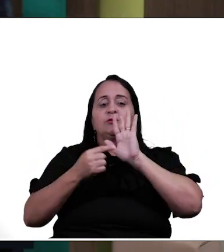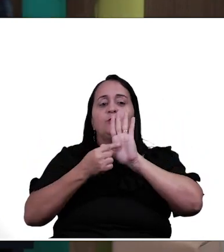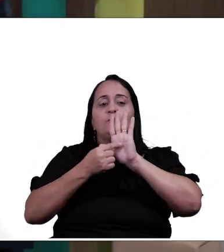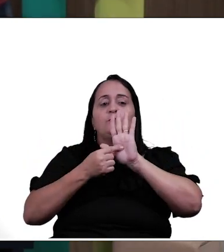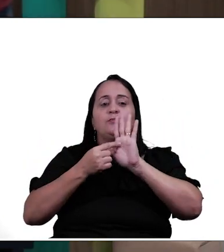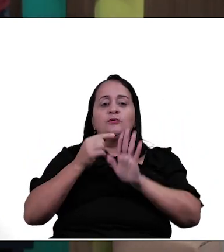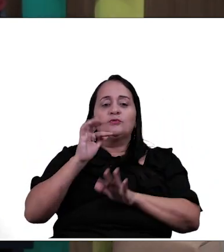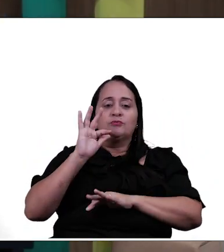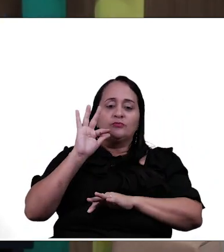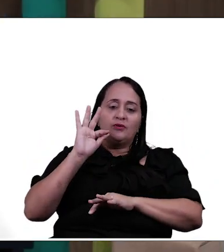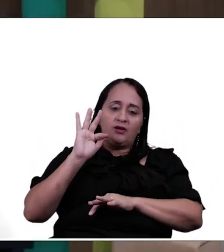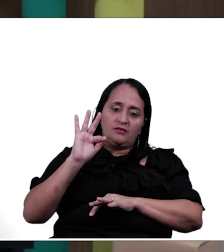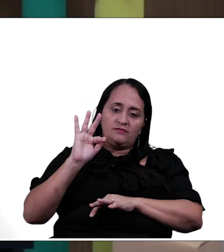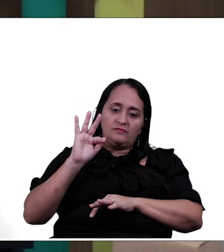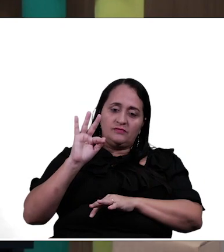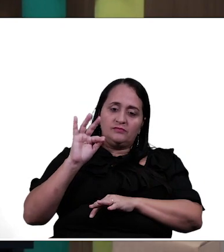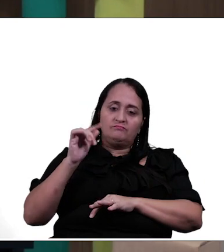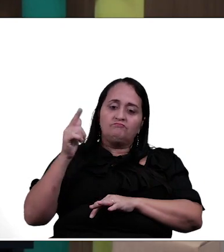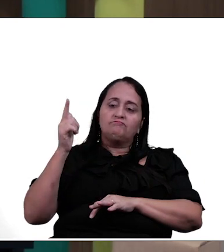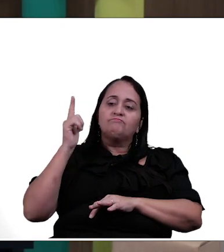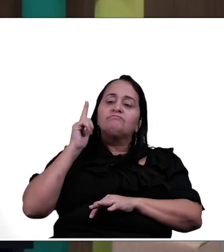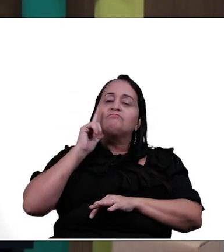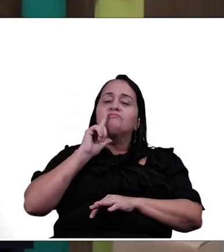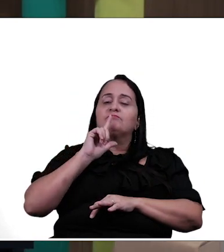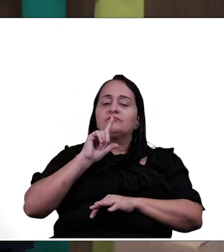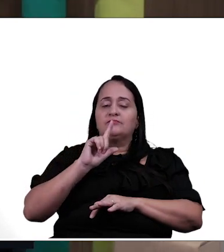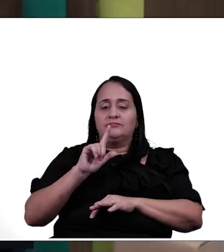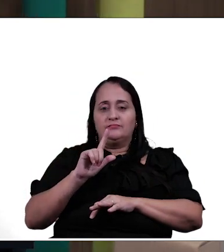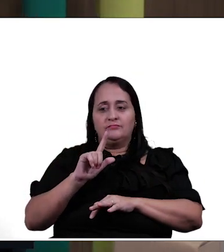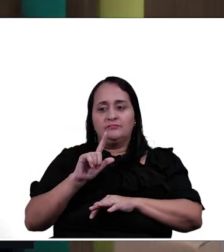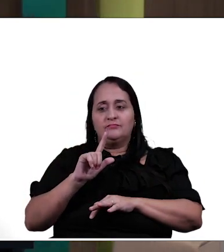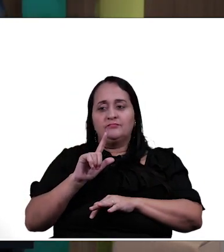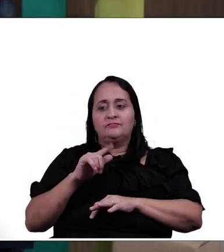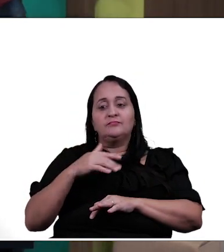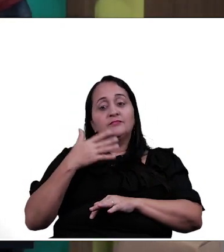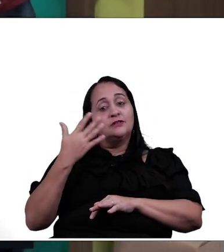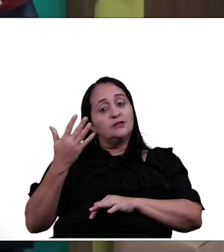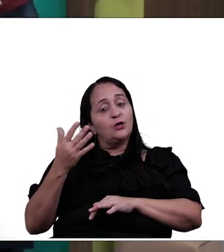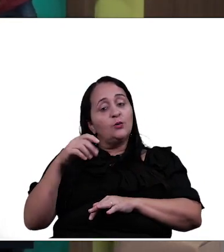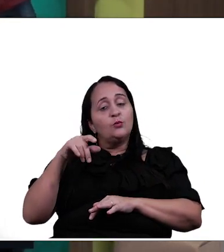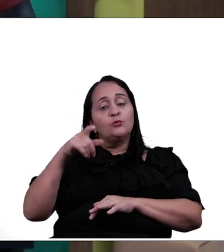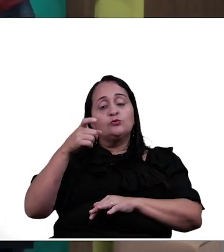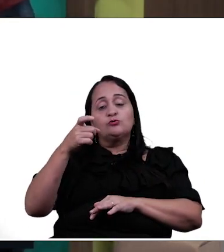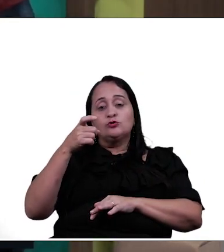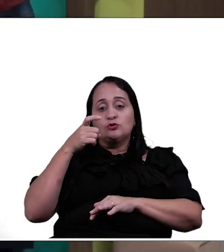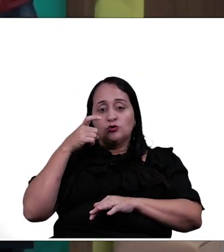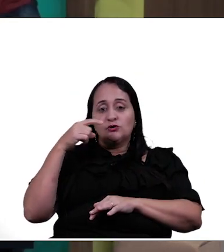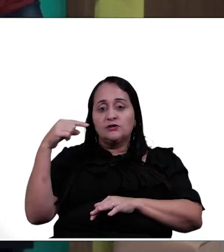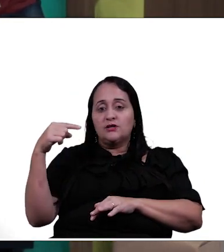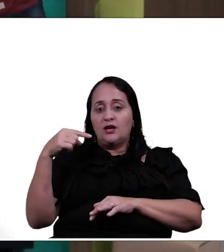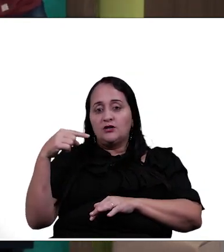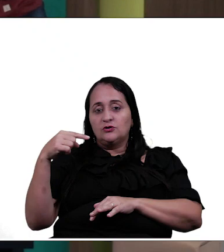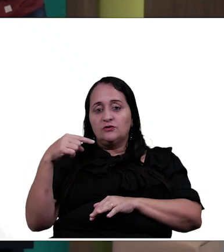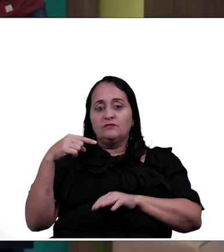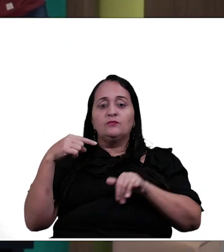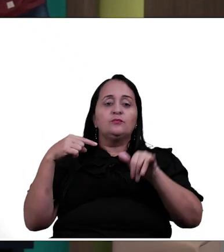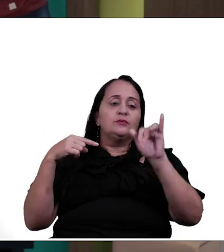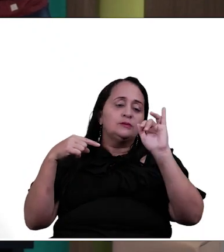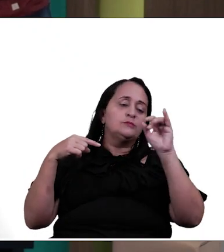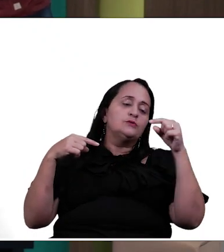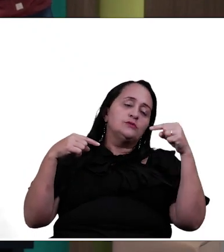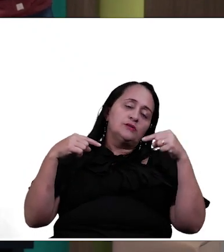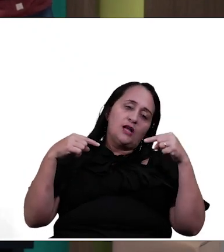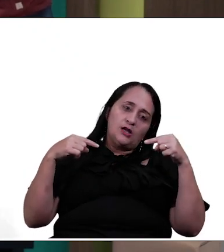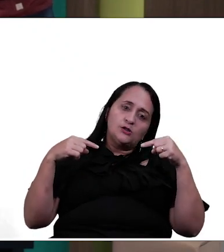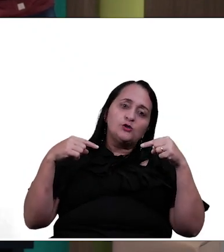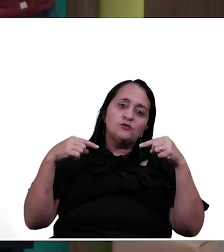não lembre, não se recorde de como escrever um número decimal na forma de uma fração decimal. Você deve